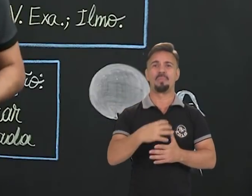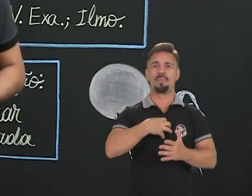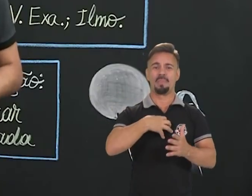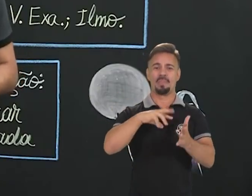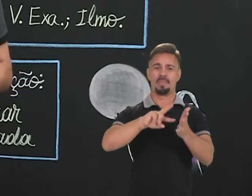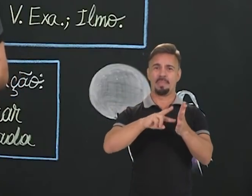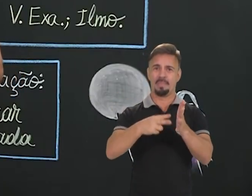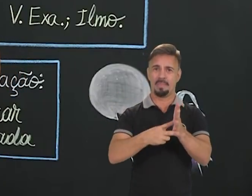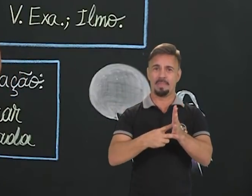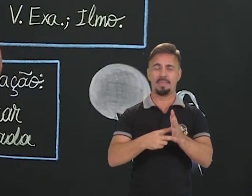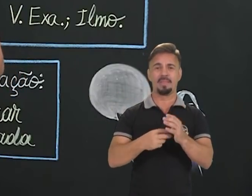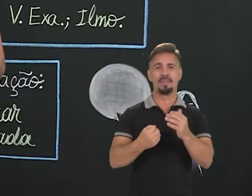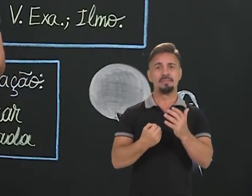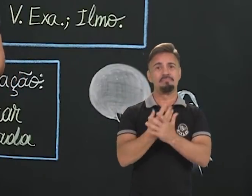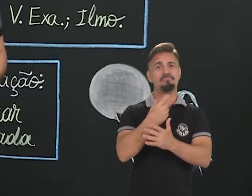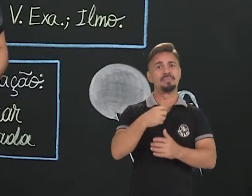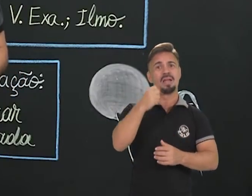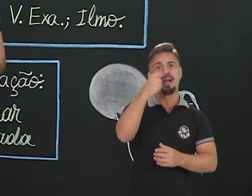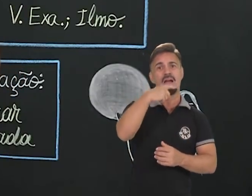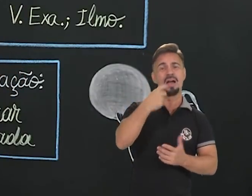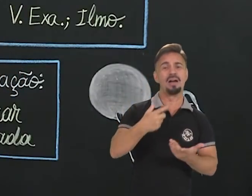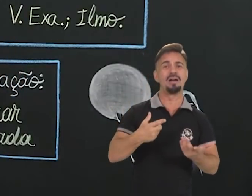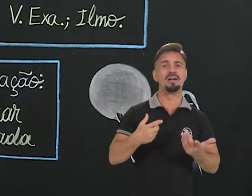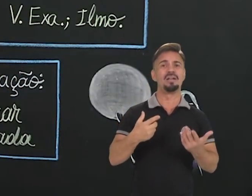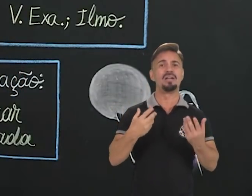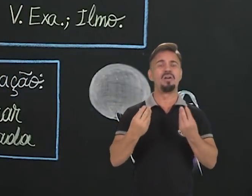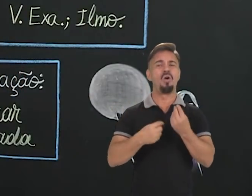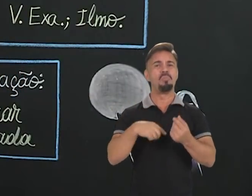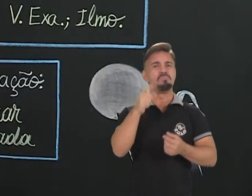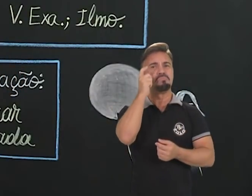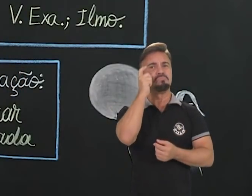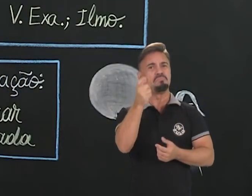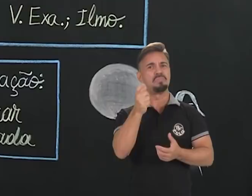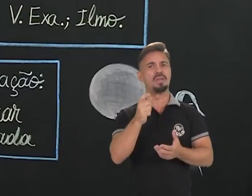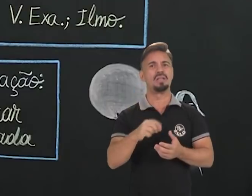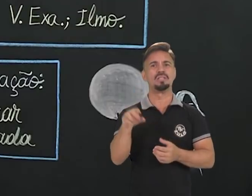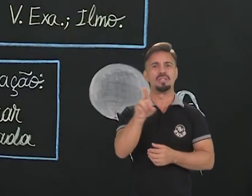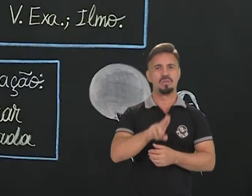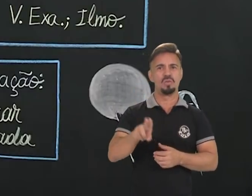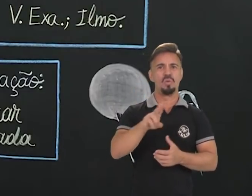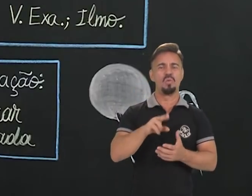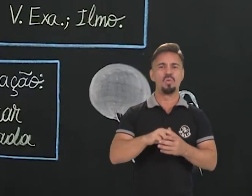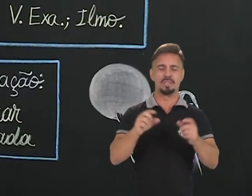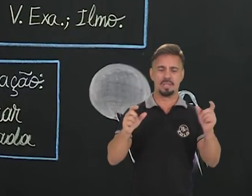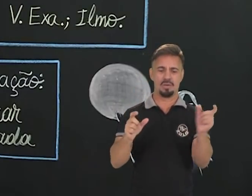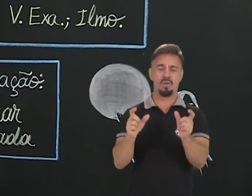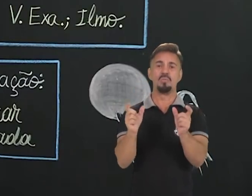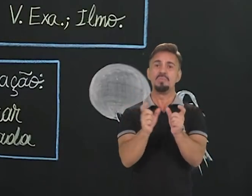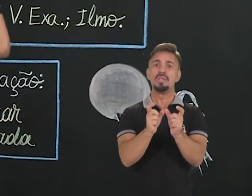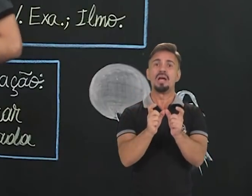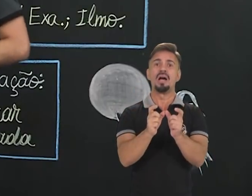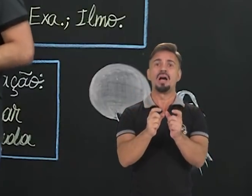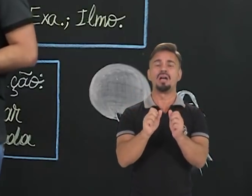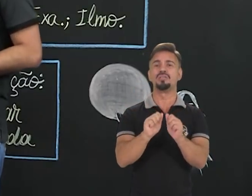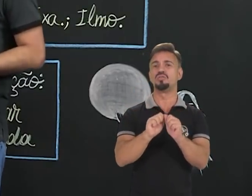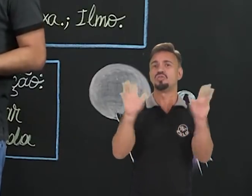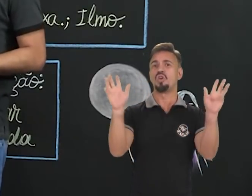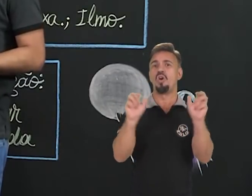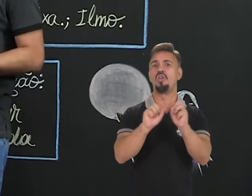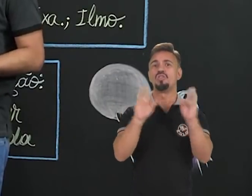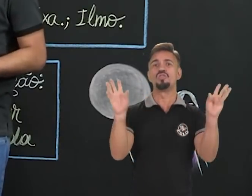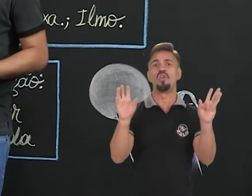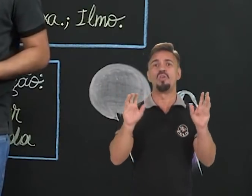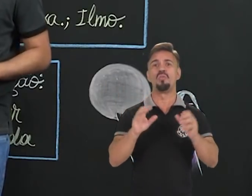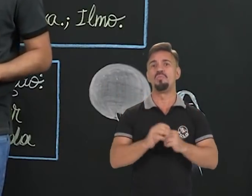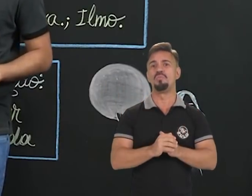meio de uma combinação criativa, podem provocar efeitos de sentido interessantes. Então, esse caso da combinação, quando também existe a palavra showmício, né,